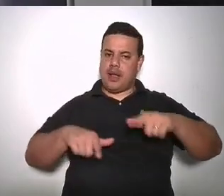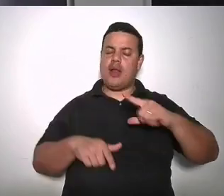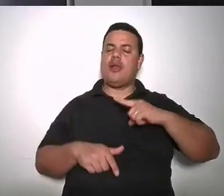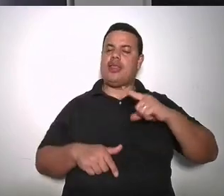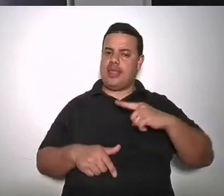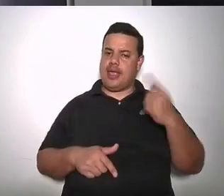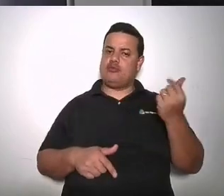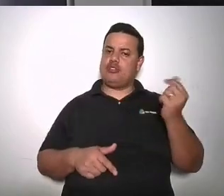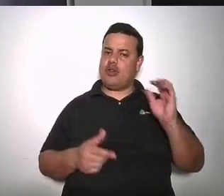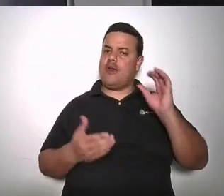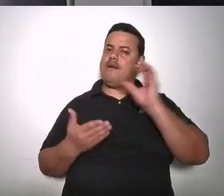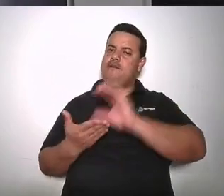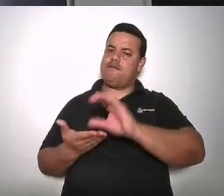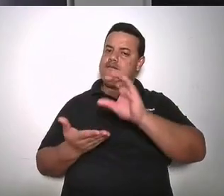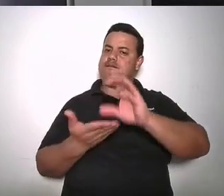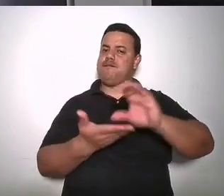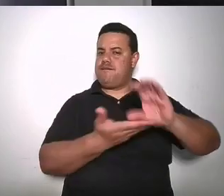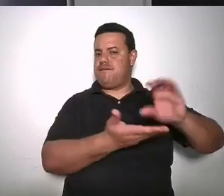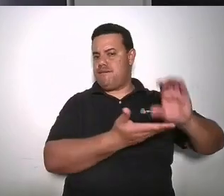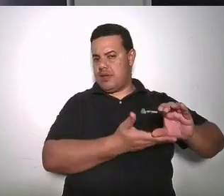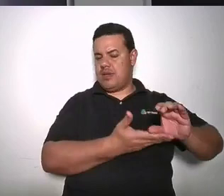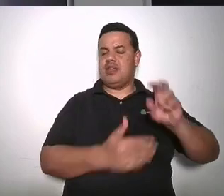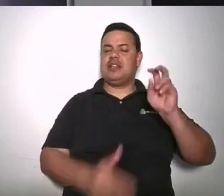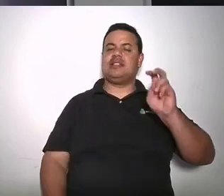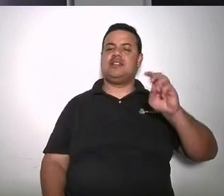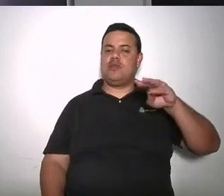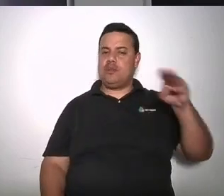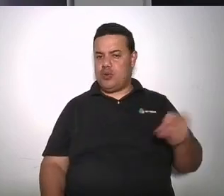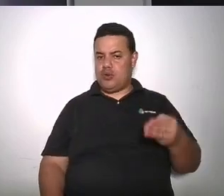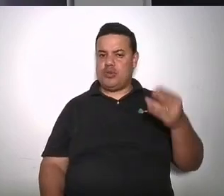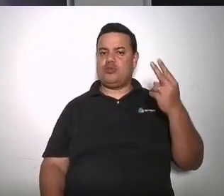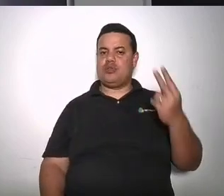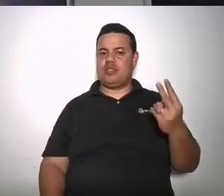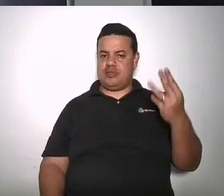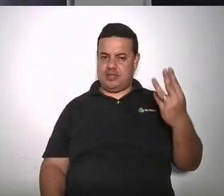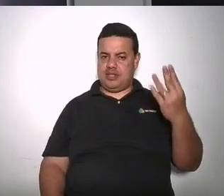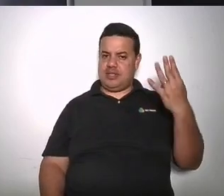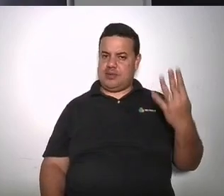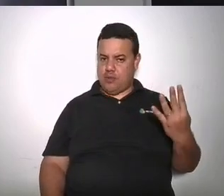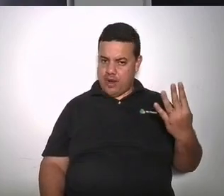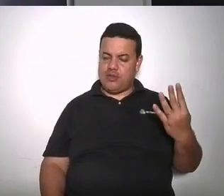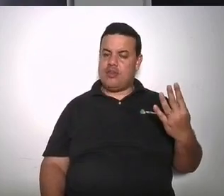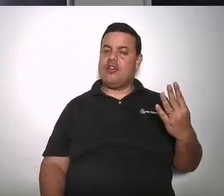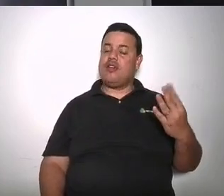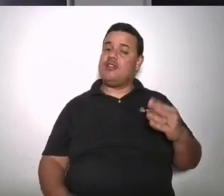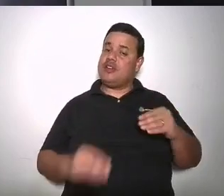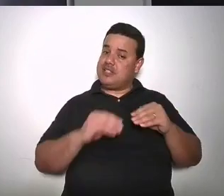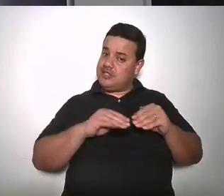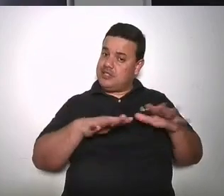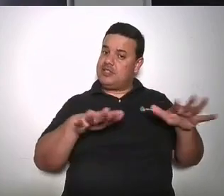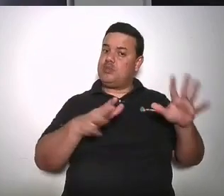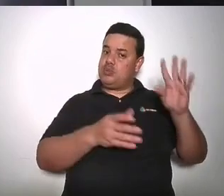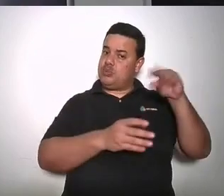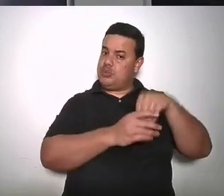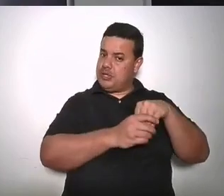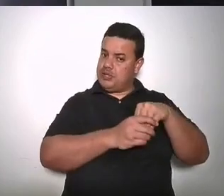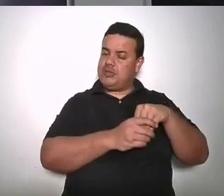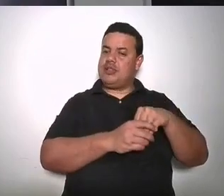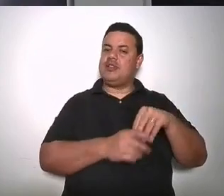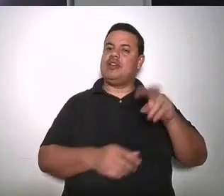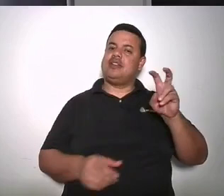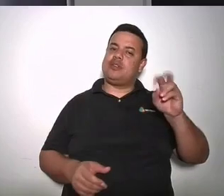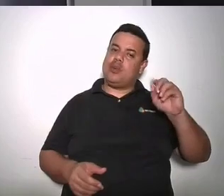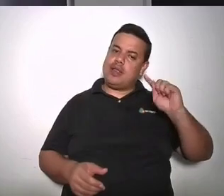esse 5.234.000 do Desporto e Lazer, ele vai ser distribuído lá. 50.000 para